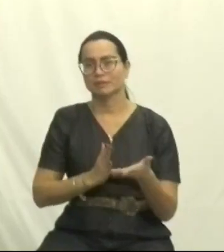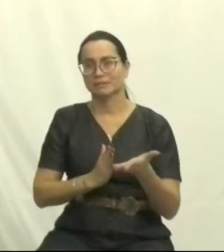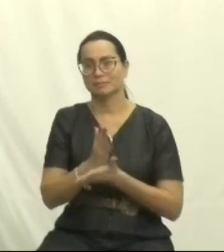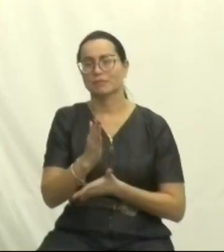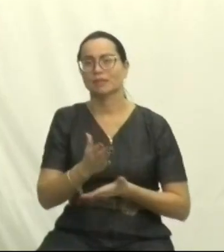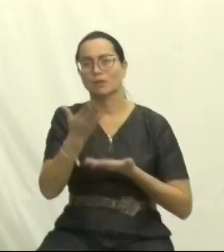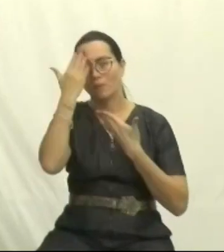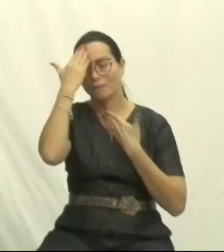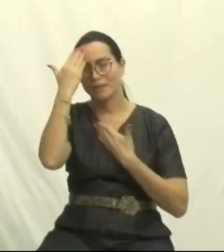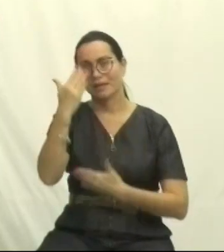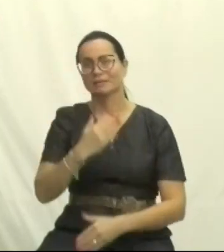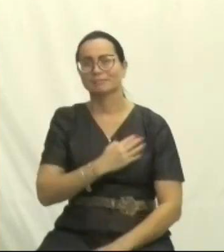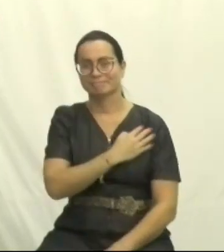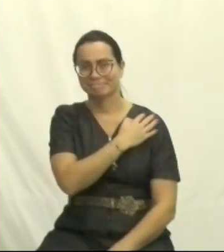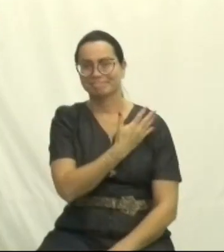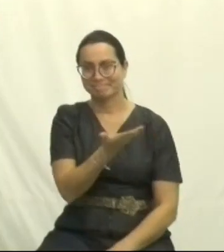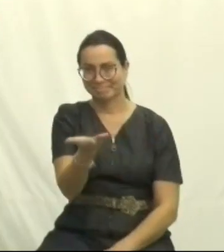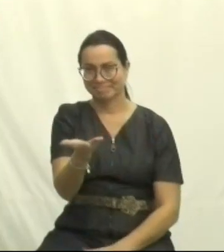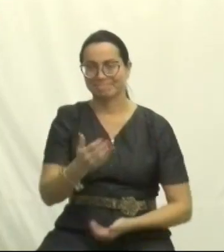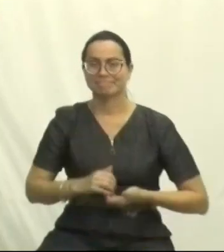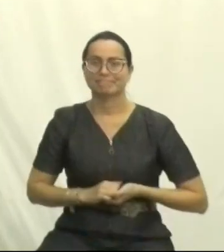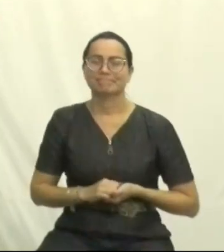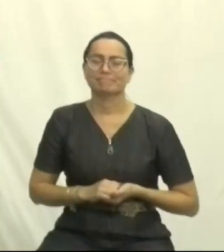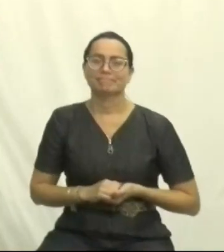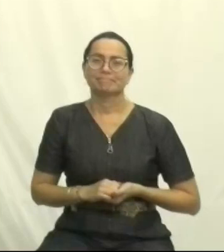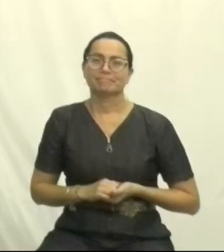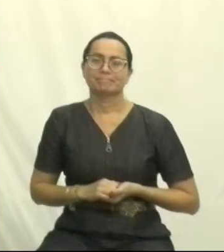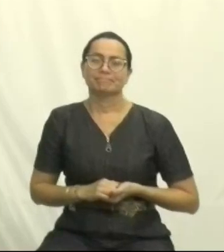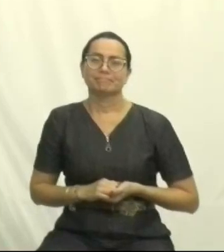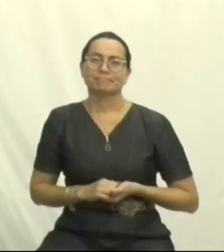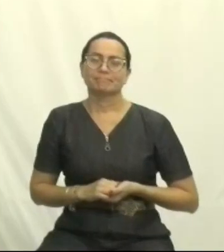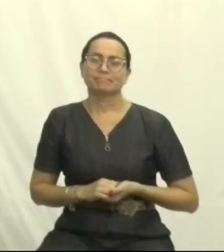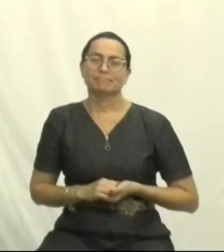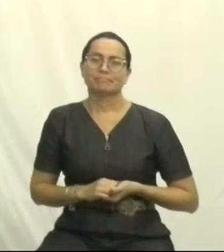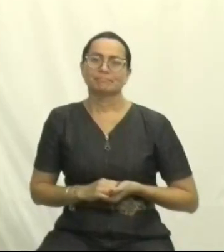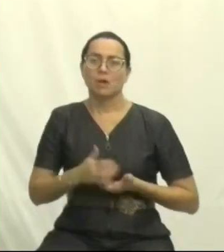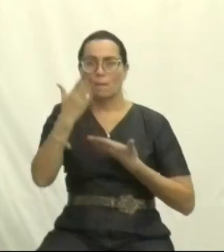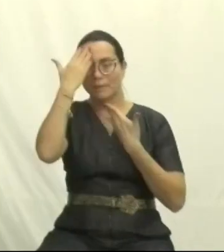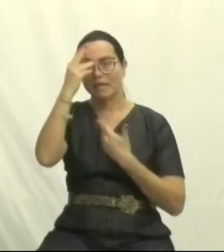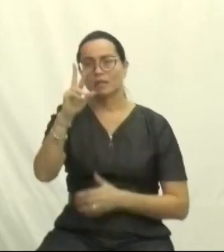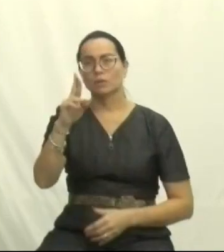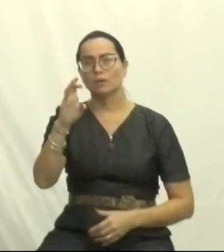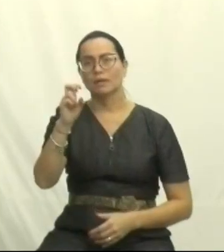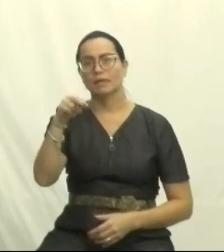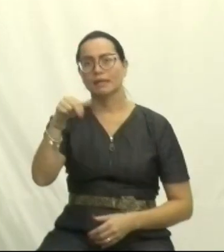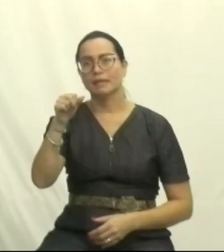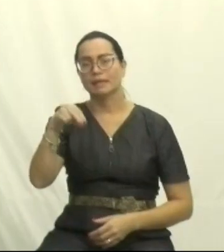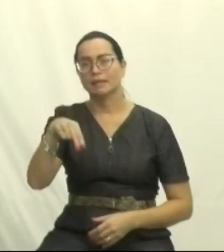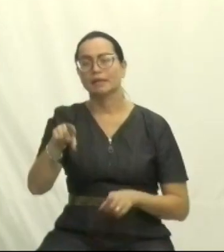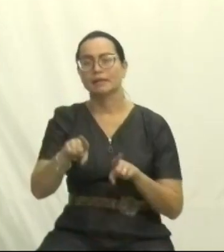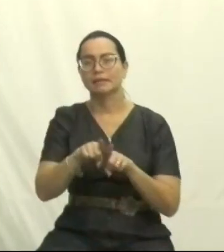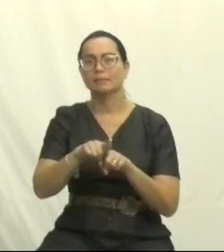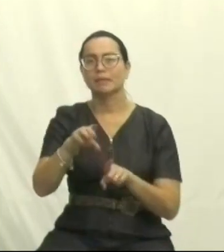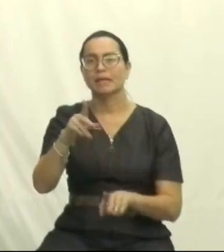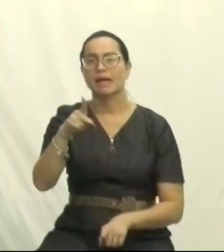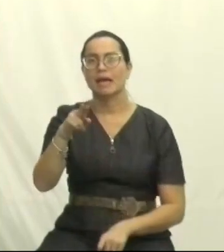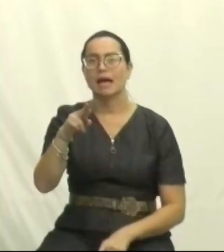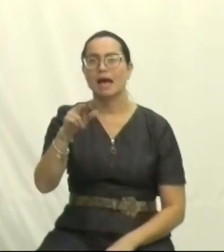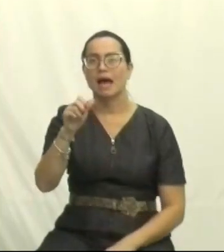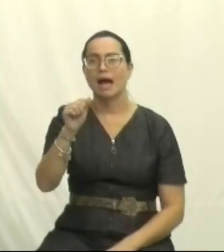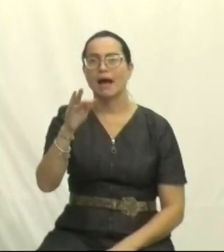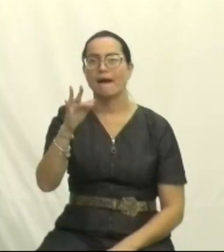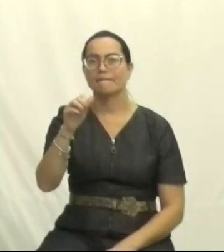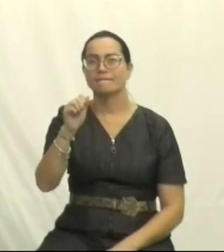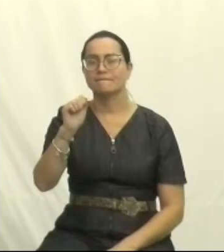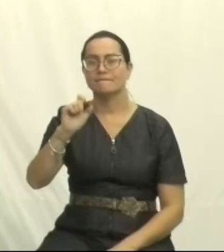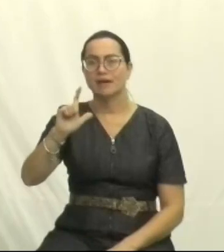Tenente Coronel Henrique Piovesan da Silveira, também o nosso querido Major Renan Fernandes e o Capitão Rafael de Fábio. Muito